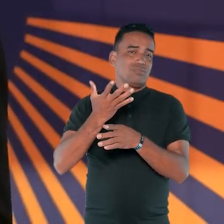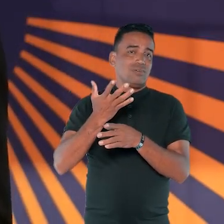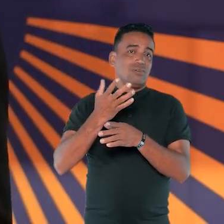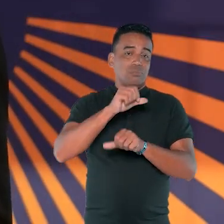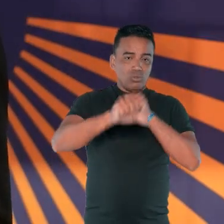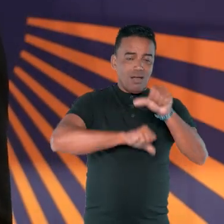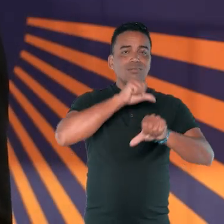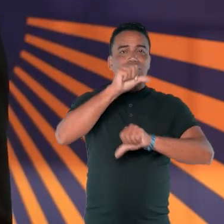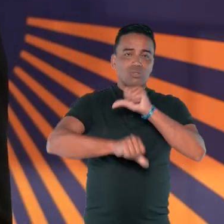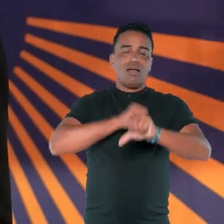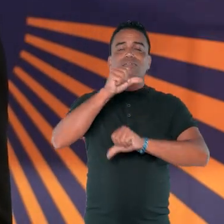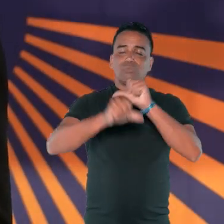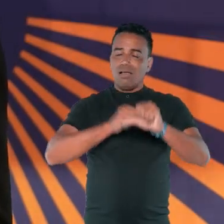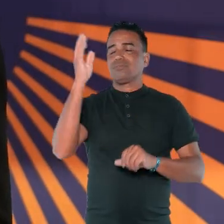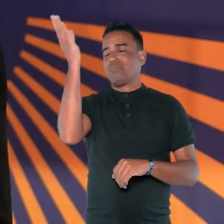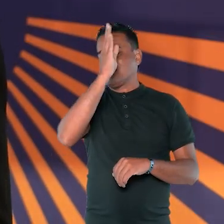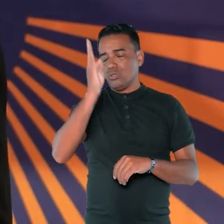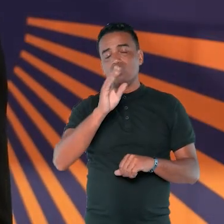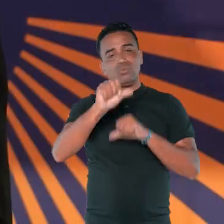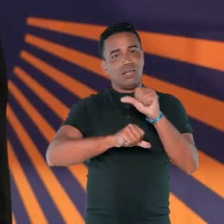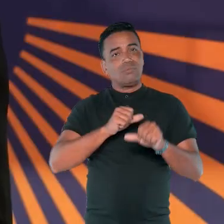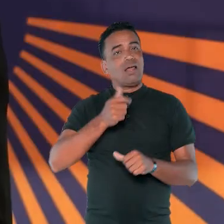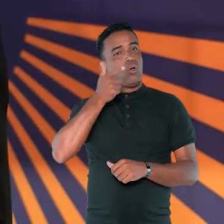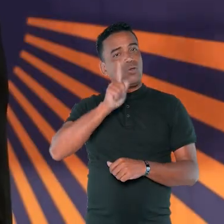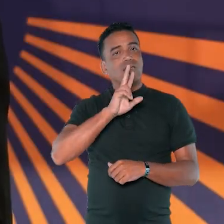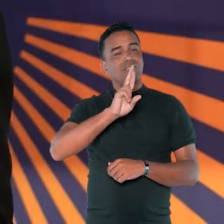Brasil muito mudado para que a gente possa responder que